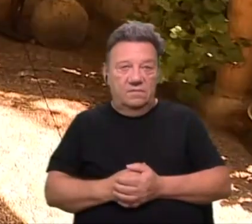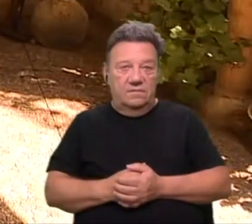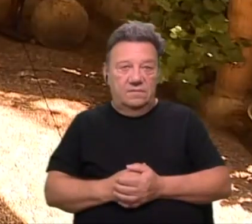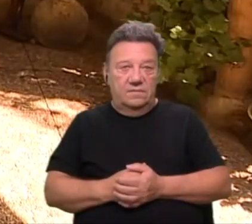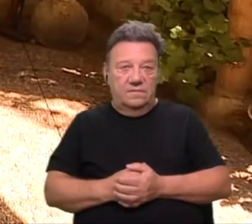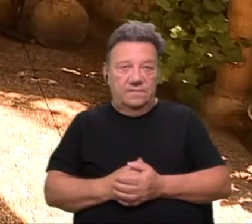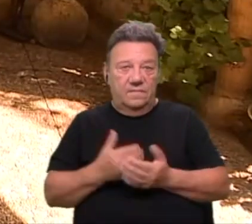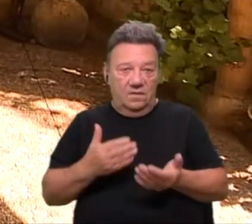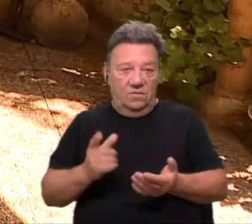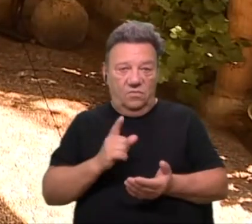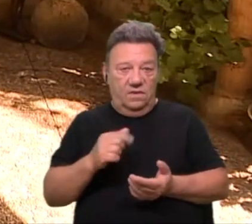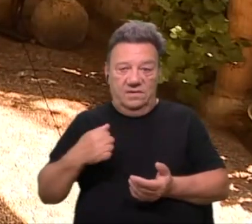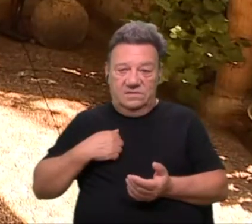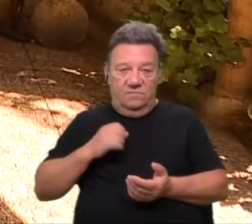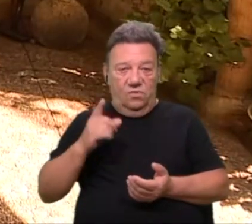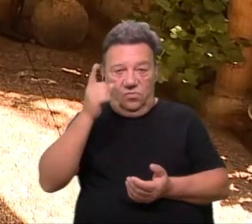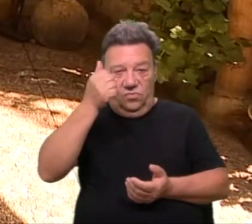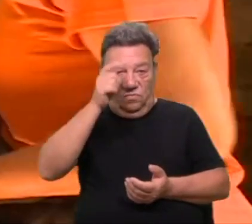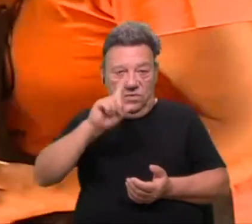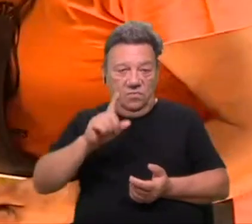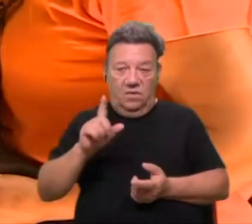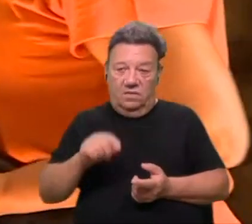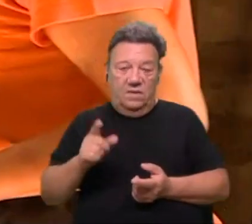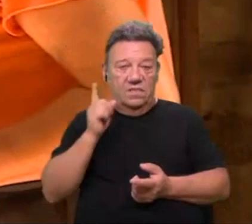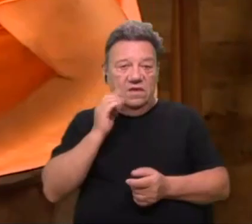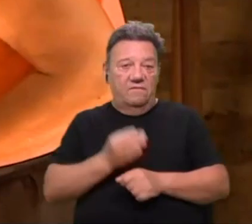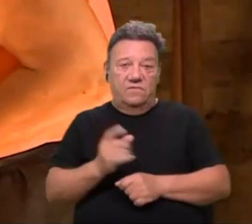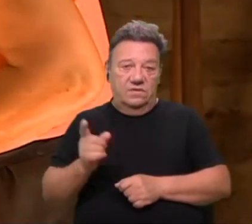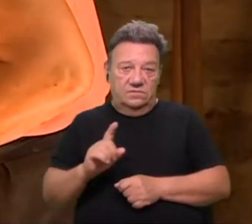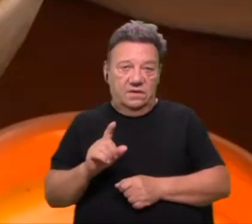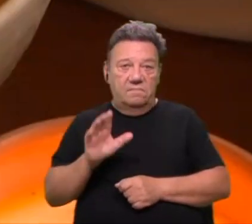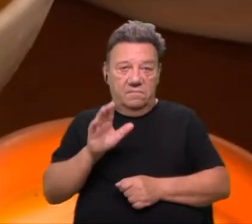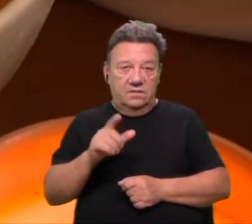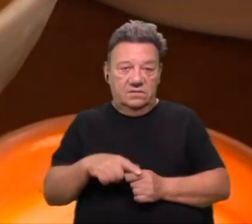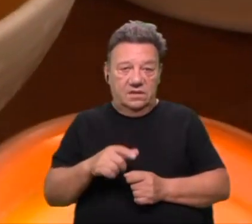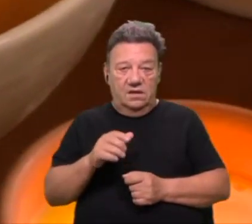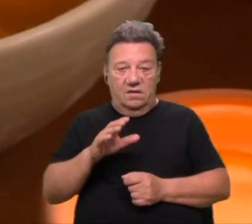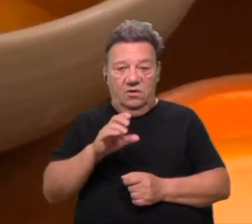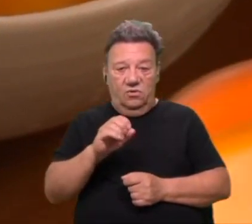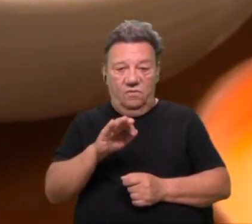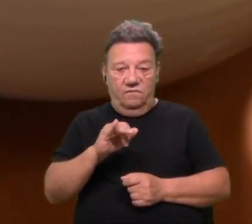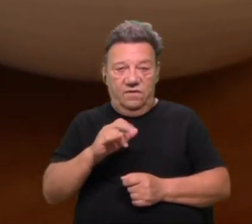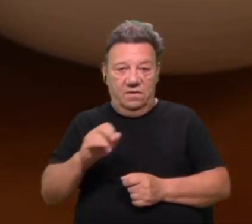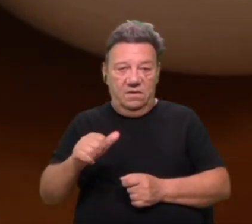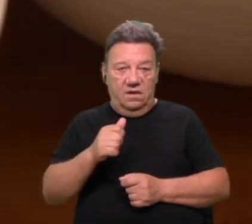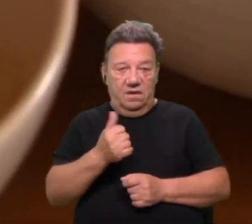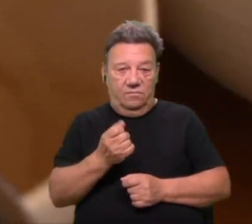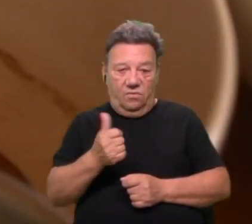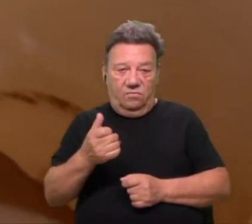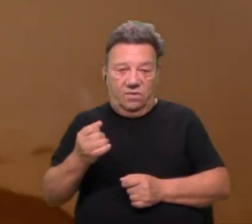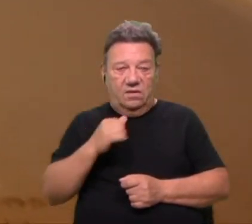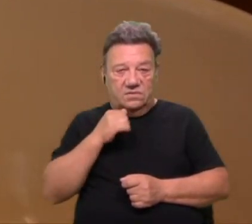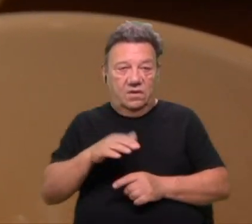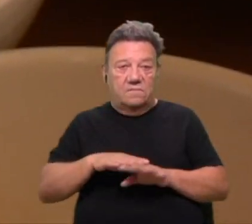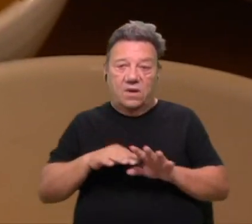hoje não é sábado nem domingo nem tão pouco dia de festa mas a Confraria da abóbora se deu e as mãos